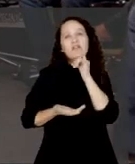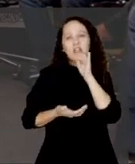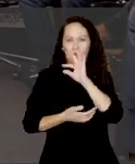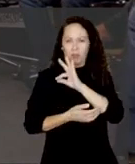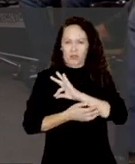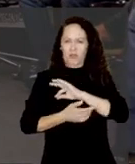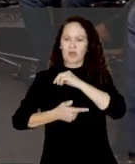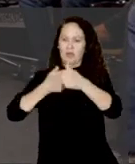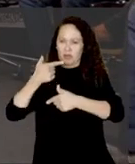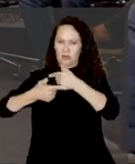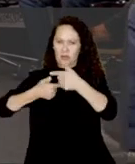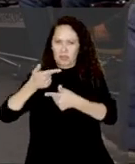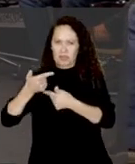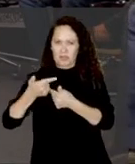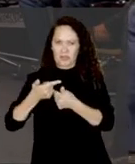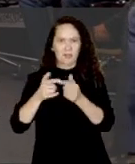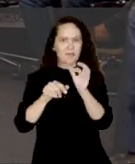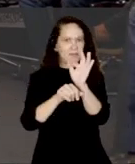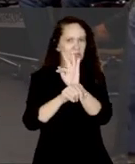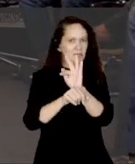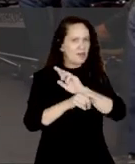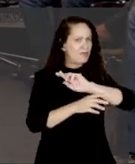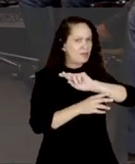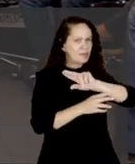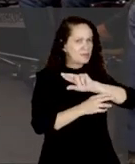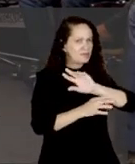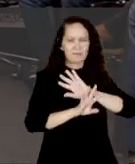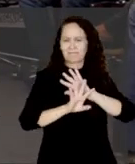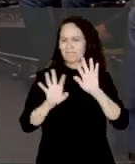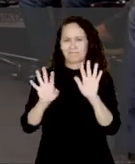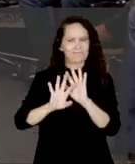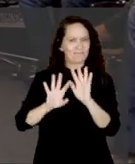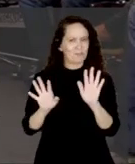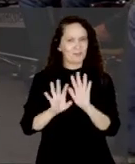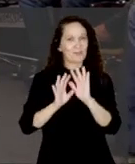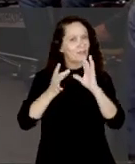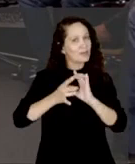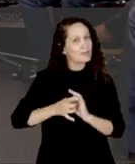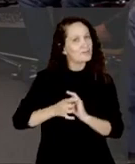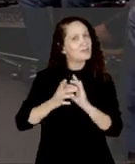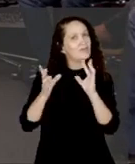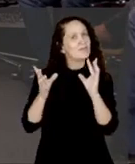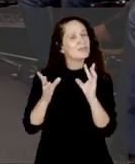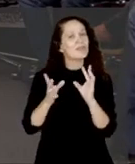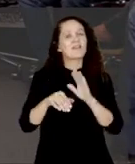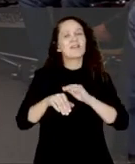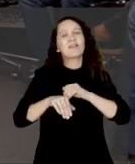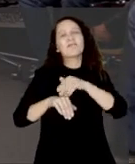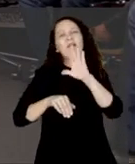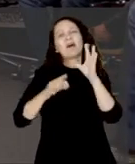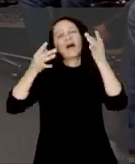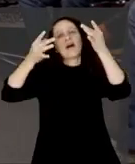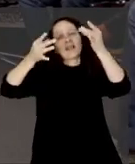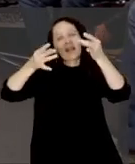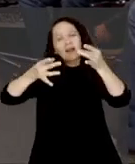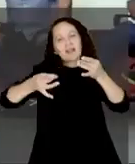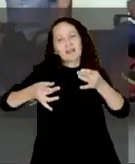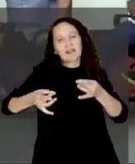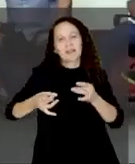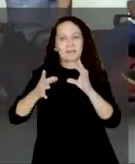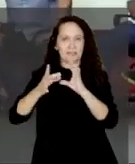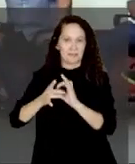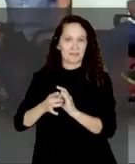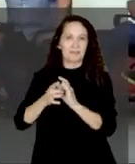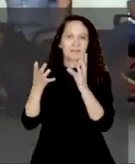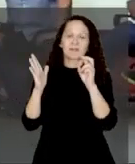salário. Mas estamos cansados de ver a polícia bater em quem pede o aumento de salário.